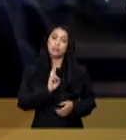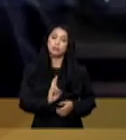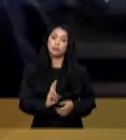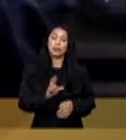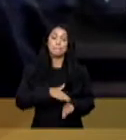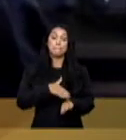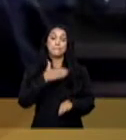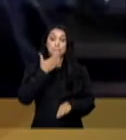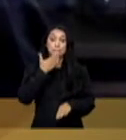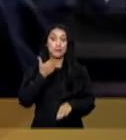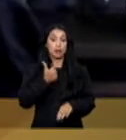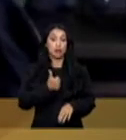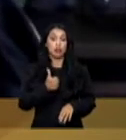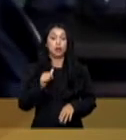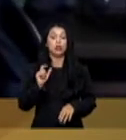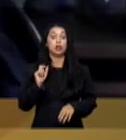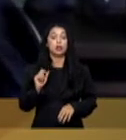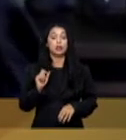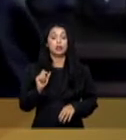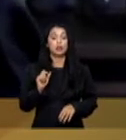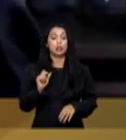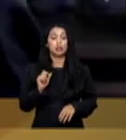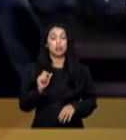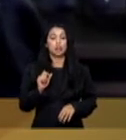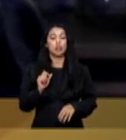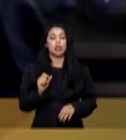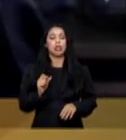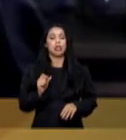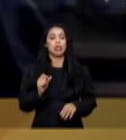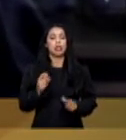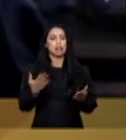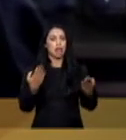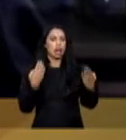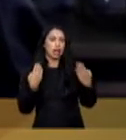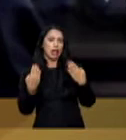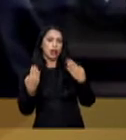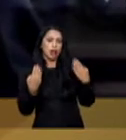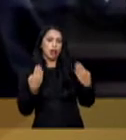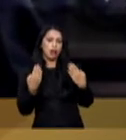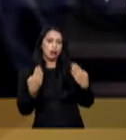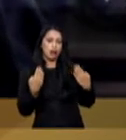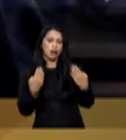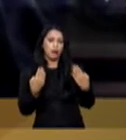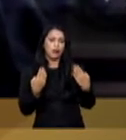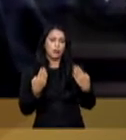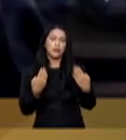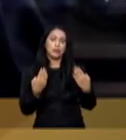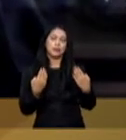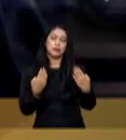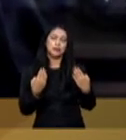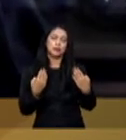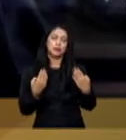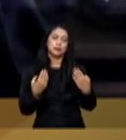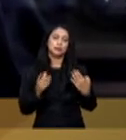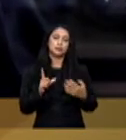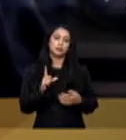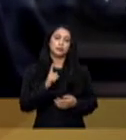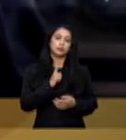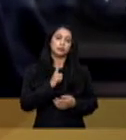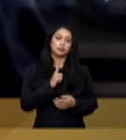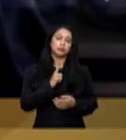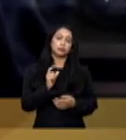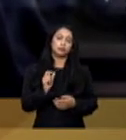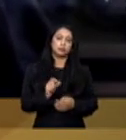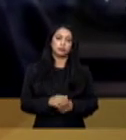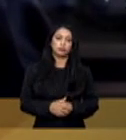aqui é a da analogia, que é uma analogia em